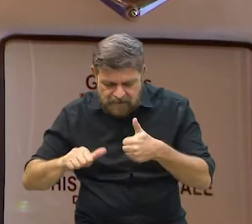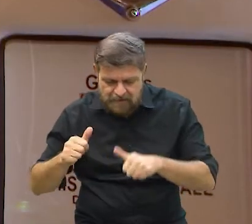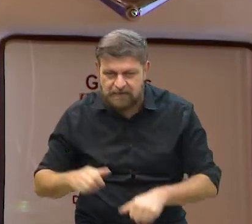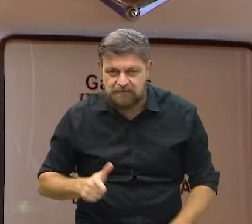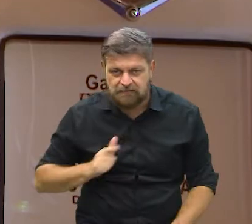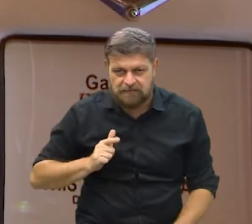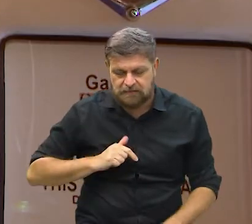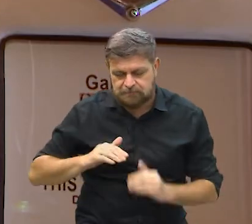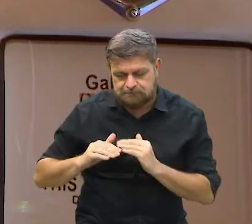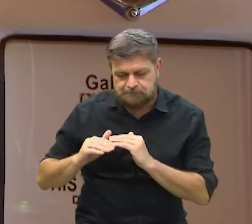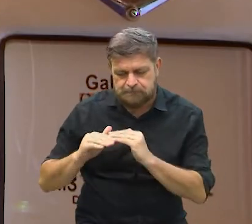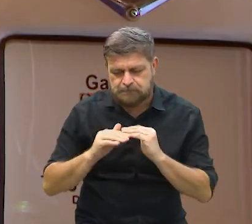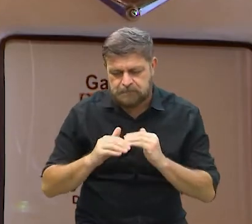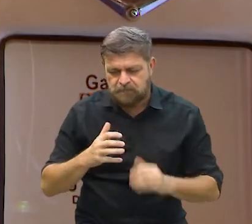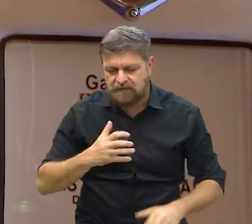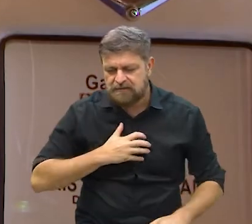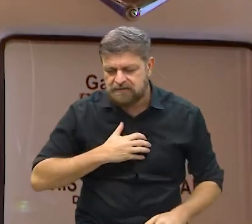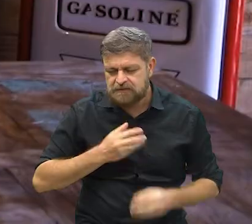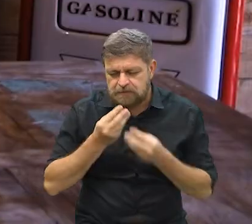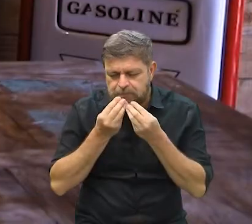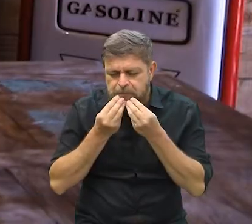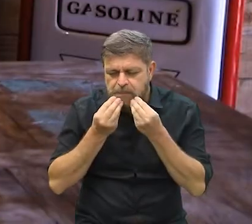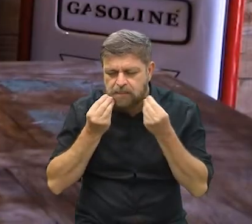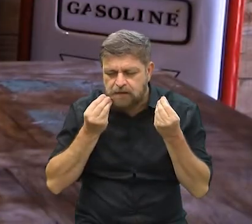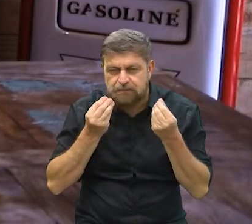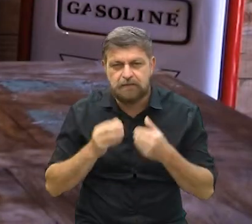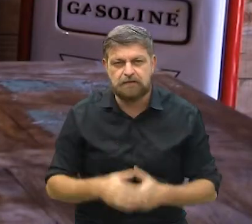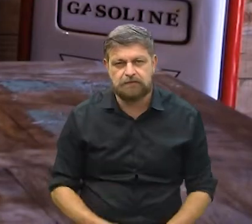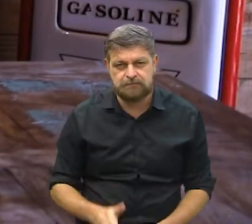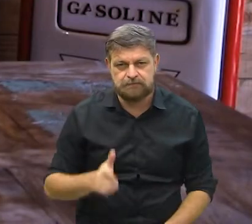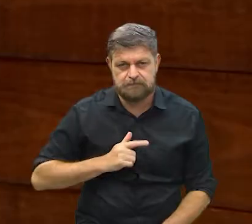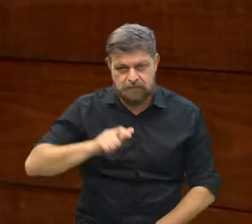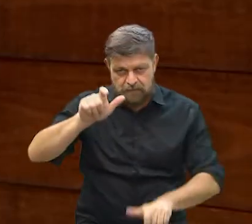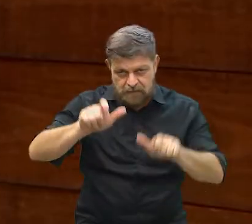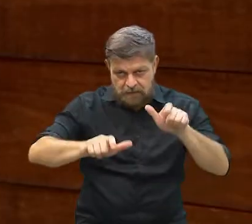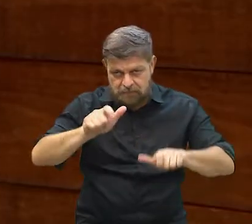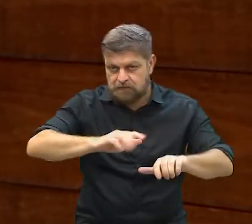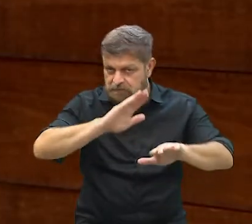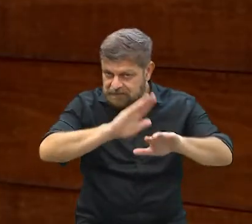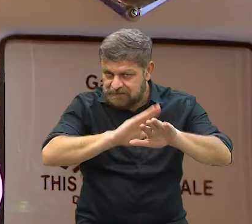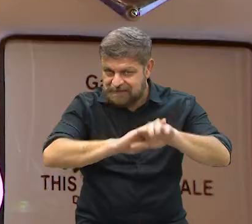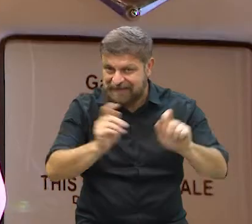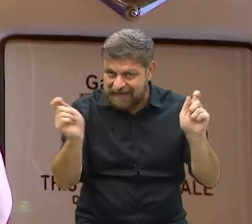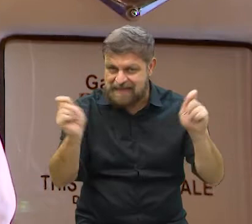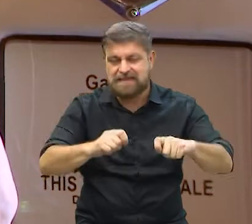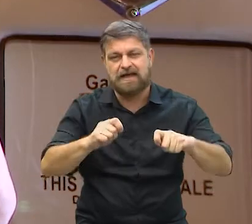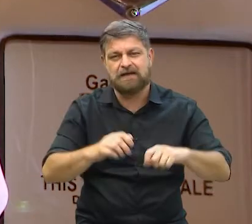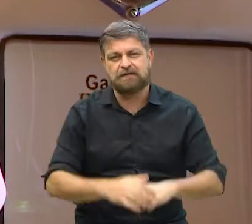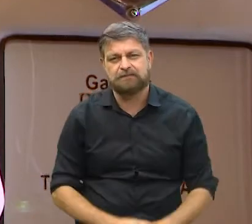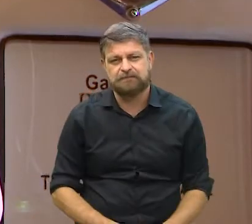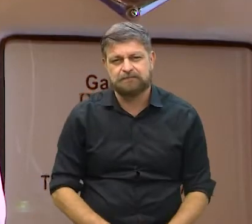outra, entendeu? Eu gosto de sentir todos esses gostos juntos. Chefe, o pessoal de casa tem que fazer essa receita. Tem que fazer.